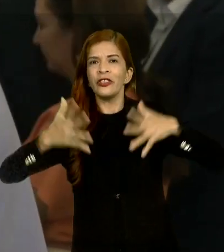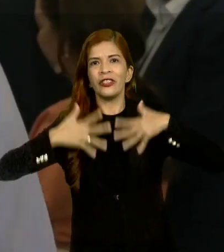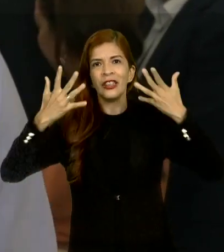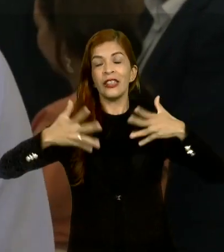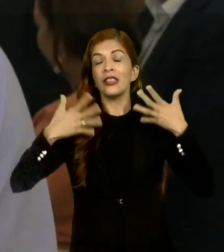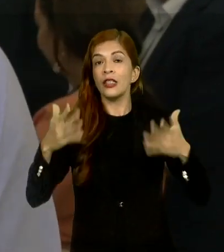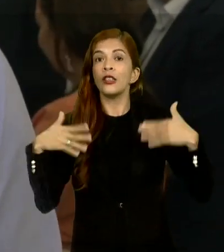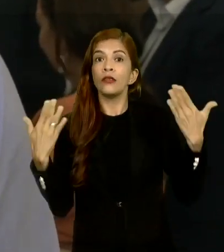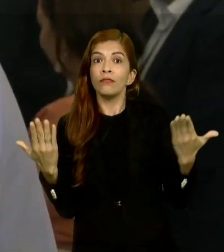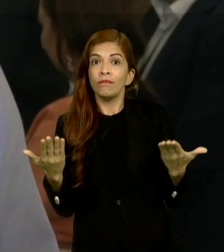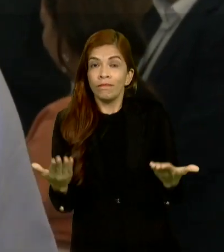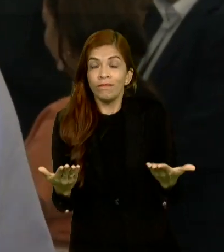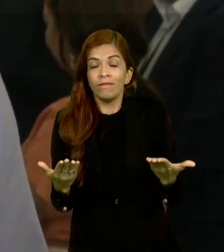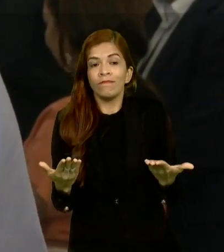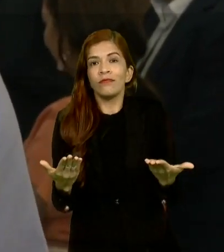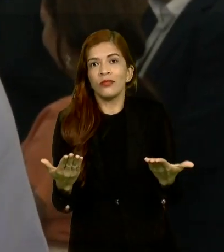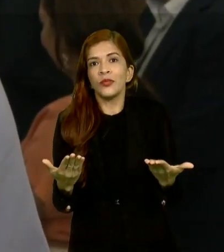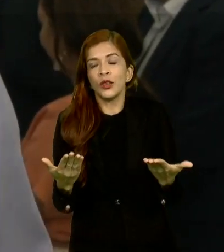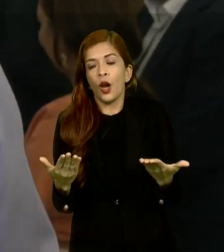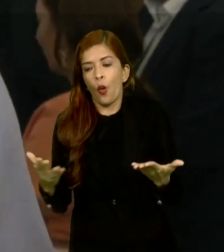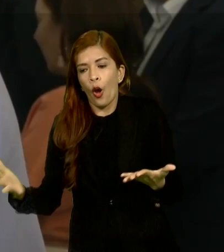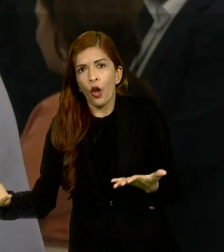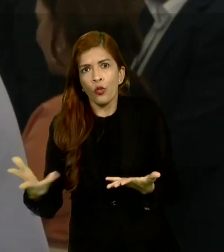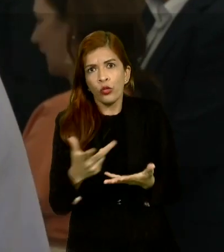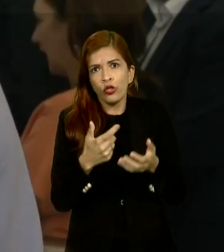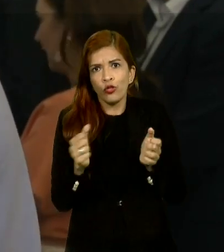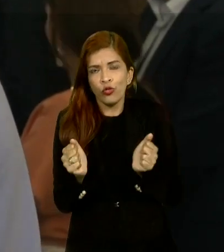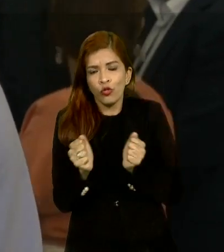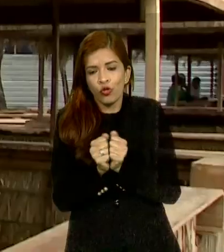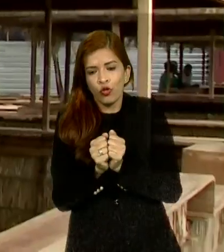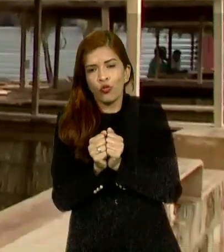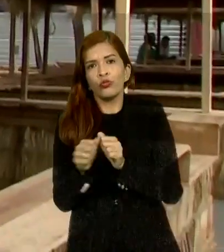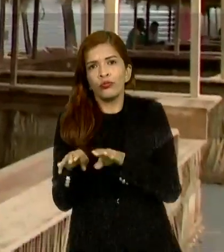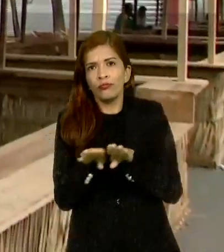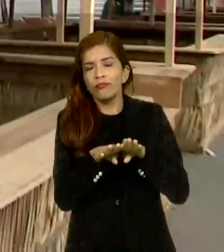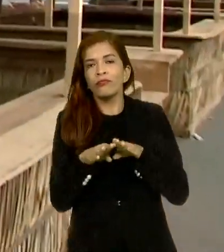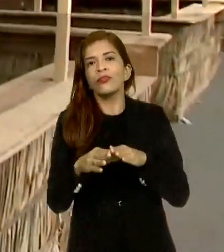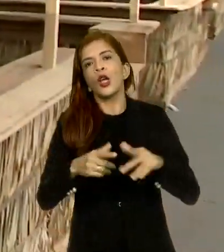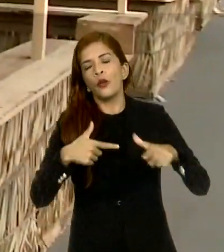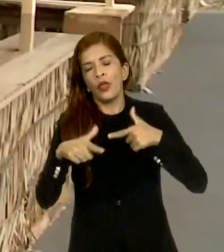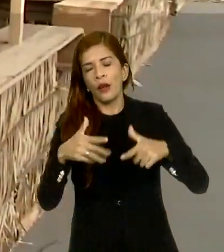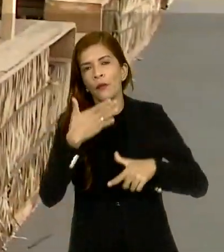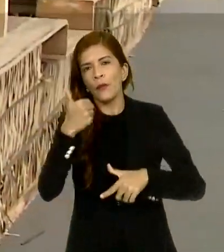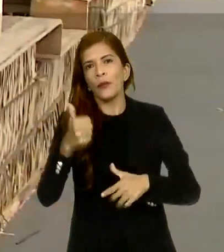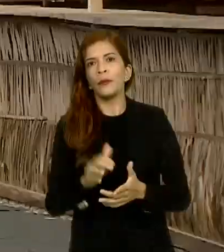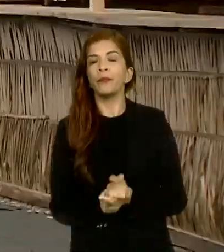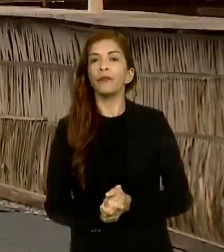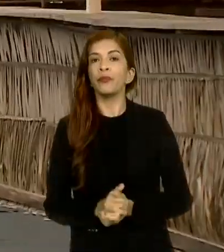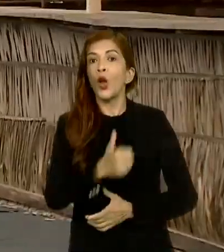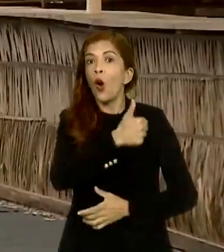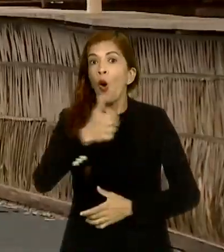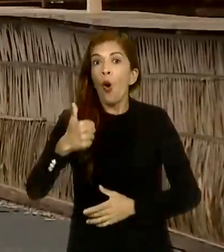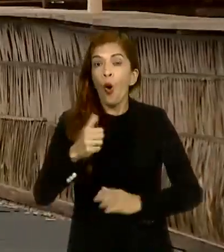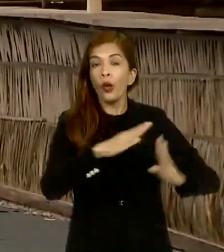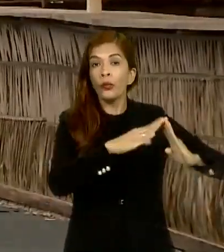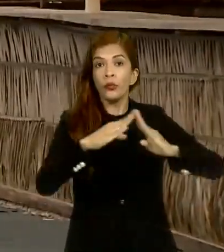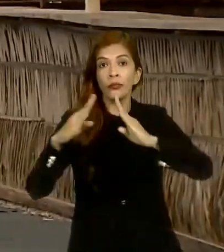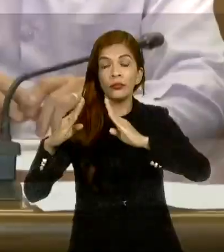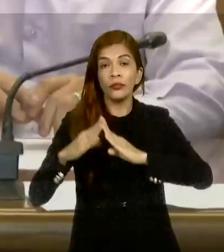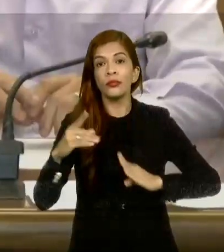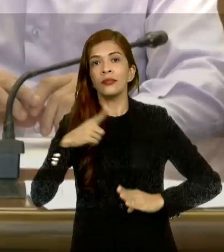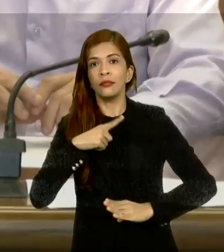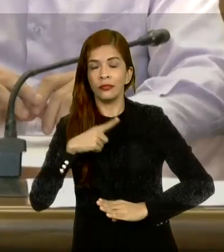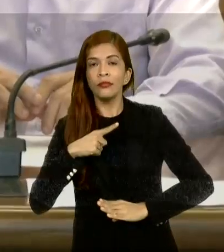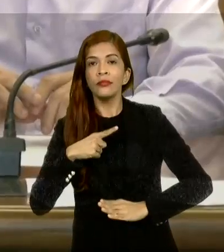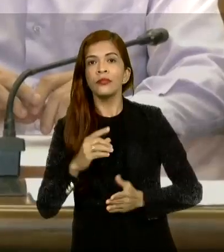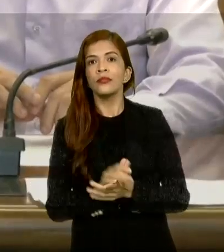é importante unir todos aqueles que vão participar para que todos possam fazer o melhor trabalho. 11 barracas serão montadas no Arraial deste ano. O Gabinete Militar